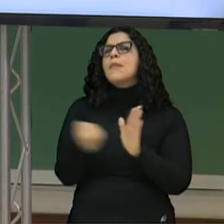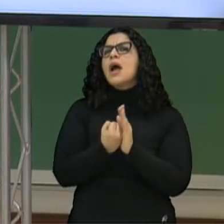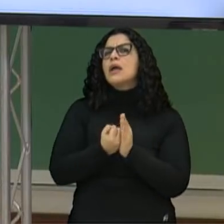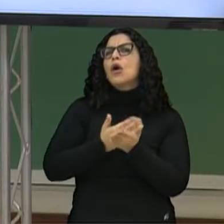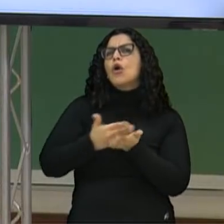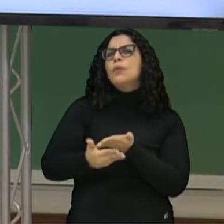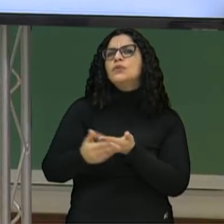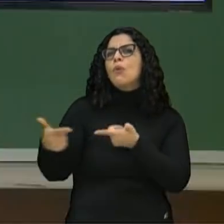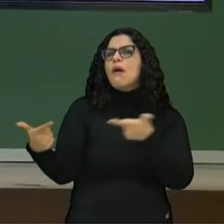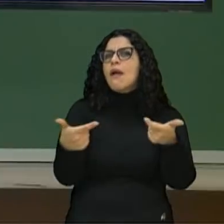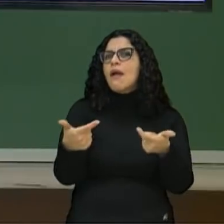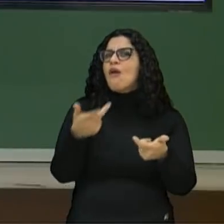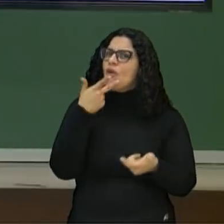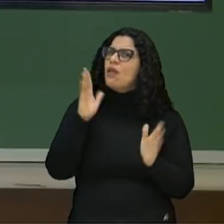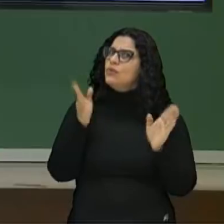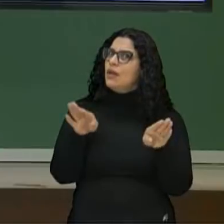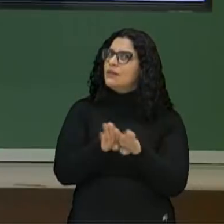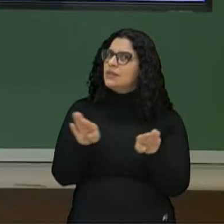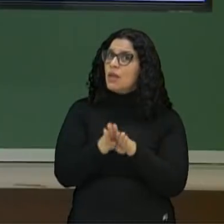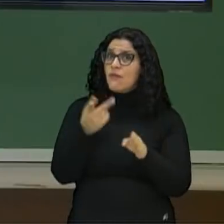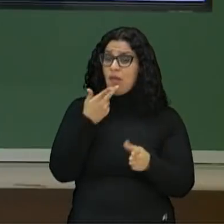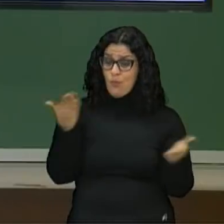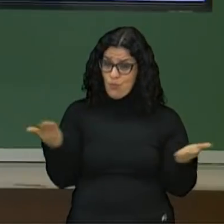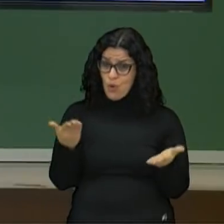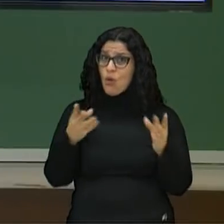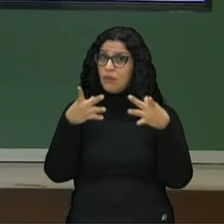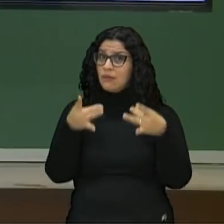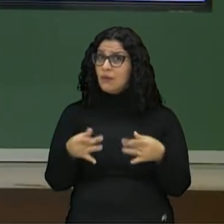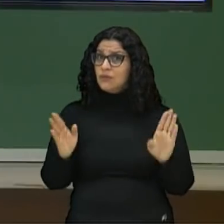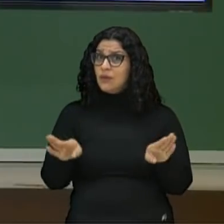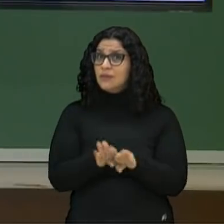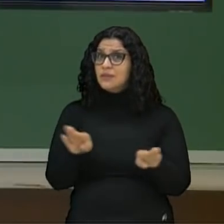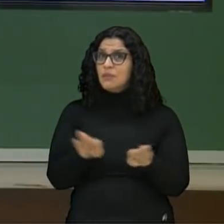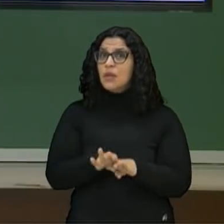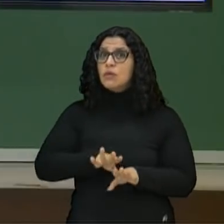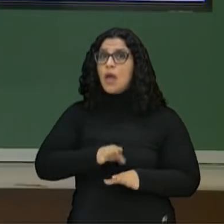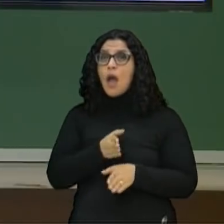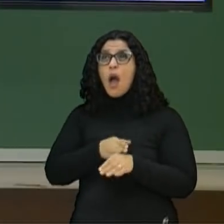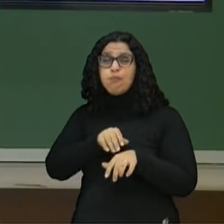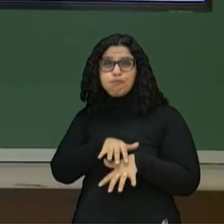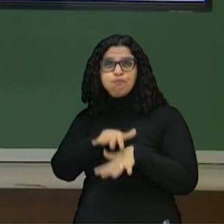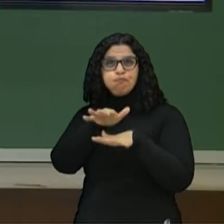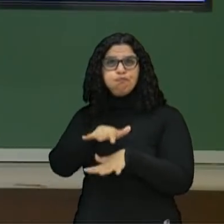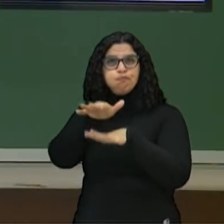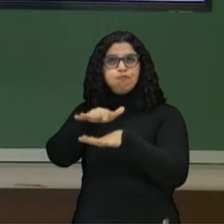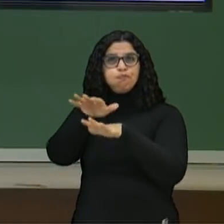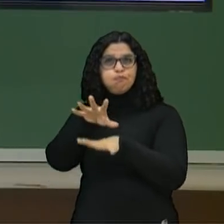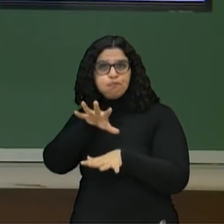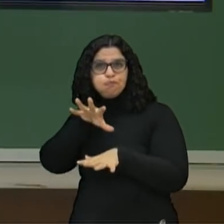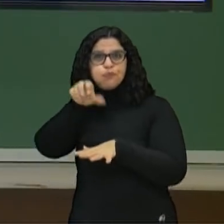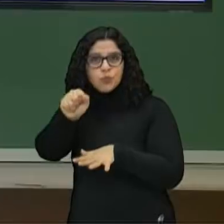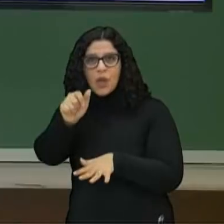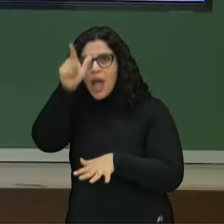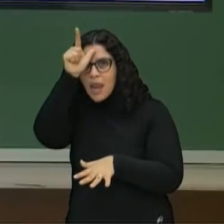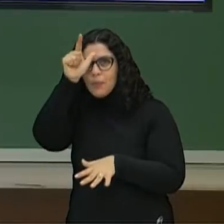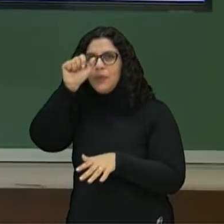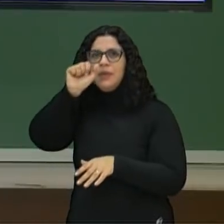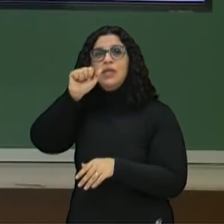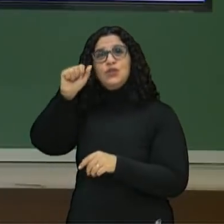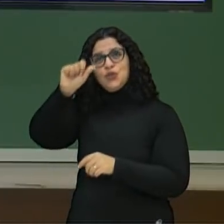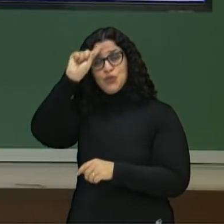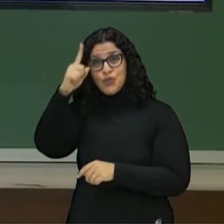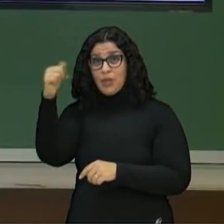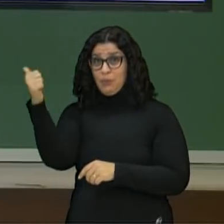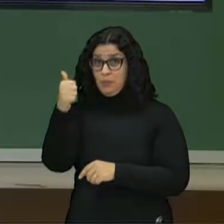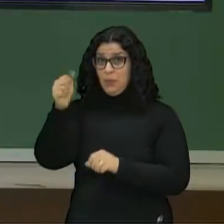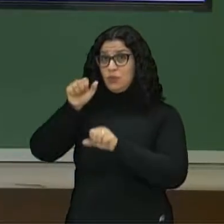da guerra? Nós falamos na última aula e falamos na aula de hoje. A invasão da Alemanha à Polônia em 1º de